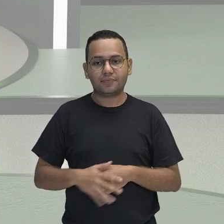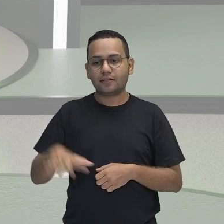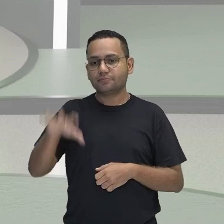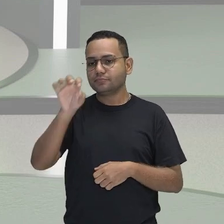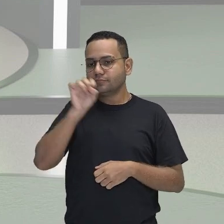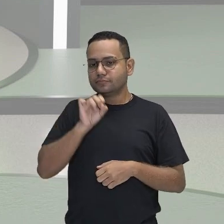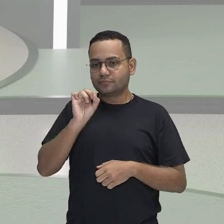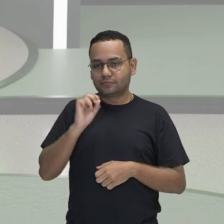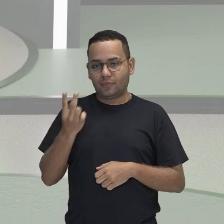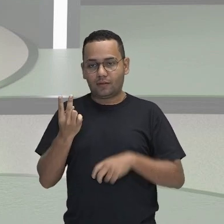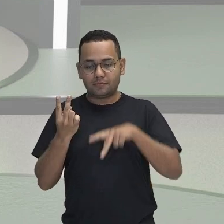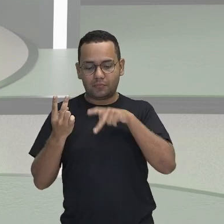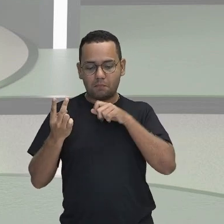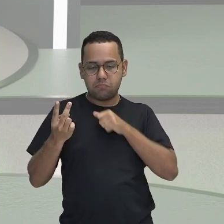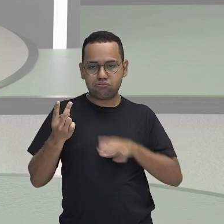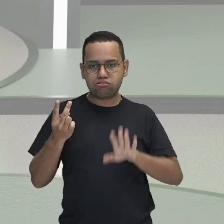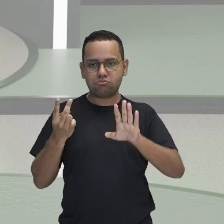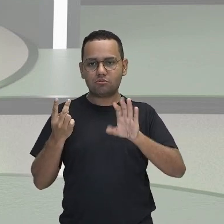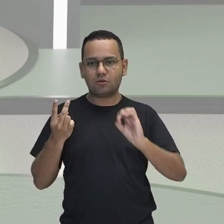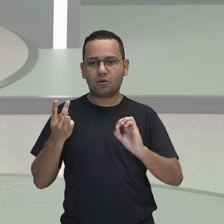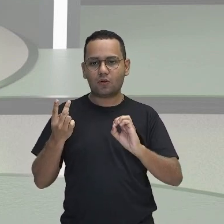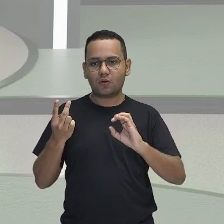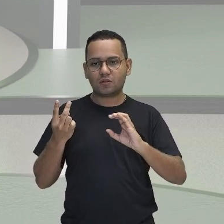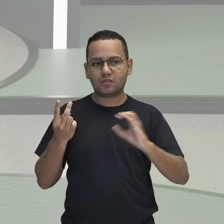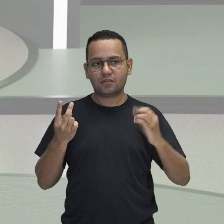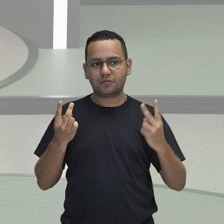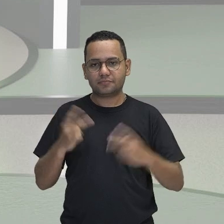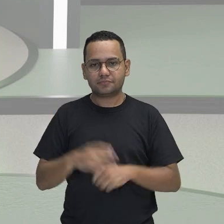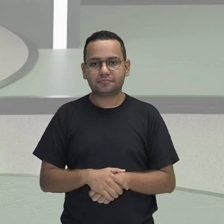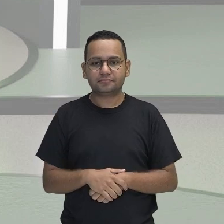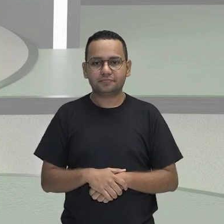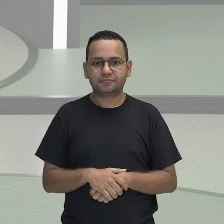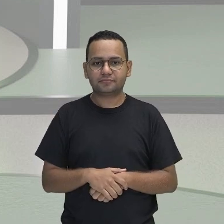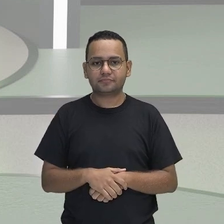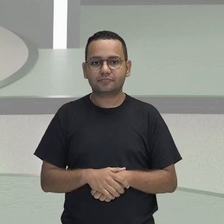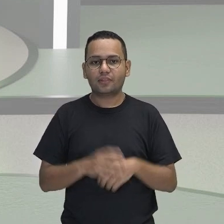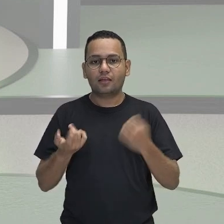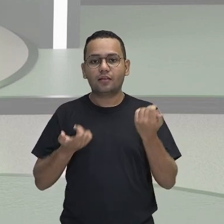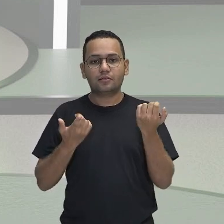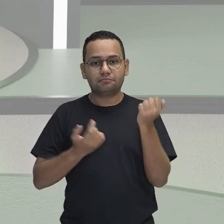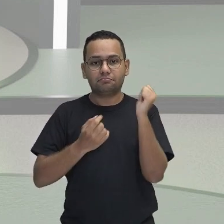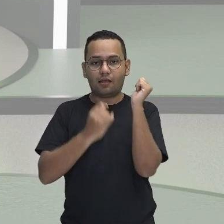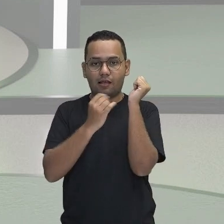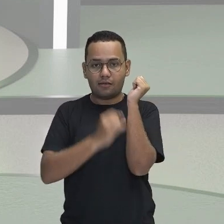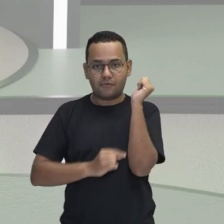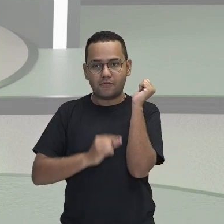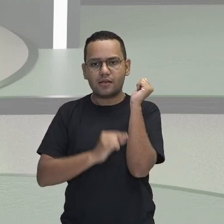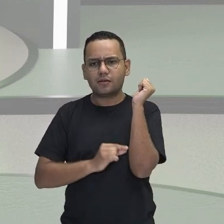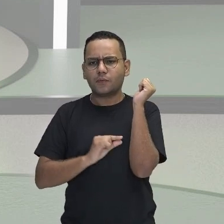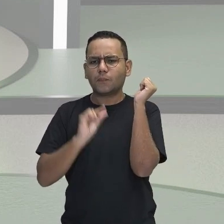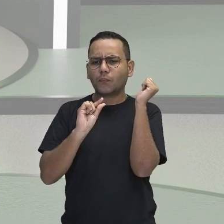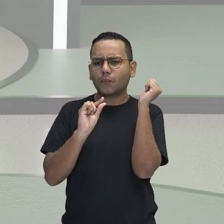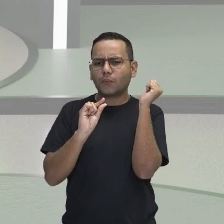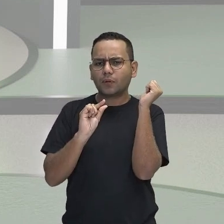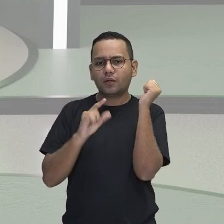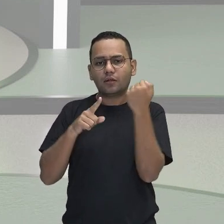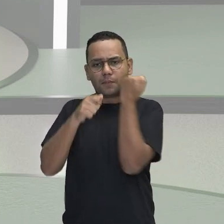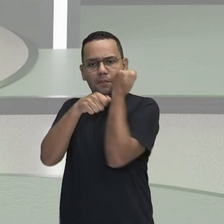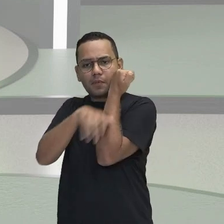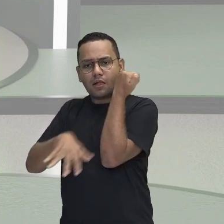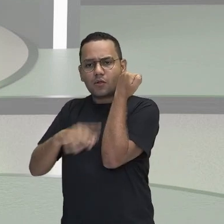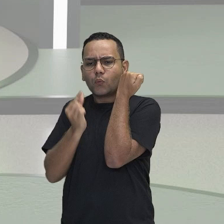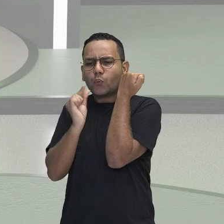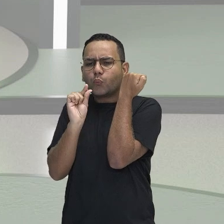que elas são mais calibrosas. E os capilares sanguíneos vão ser mais finos, estão em contato com